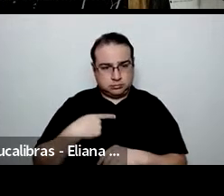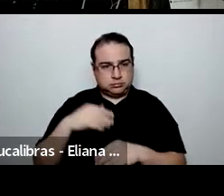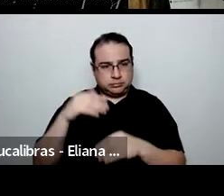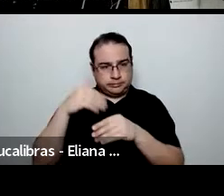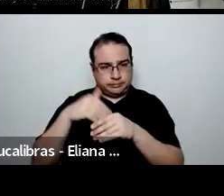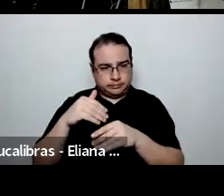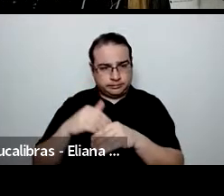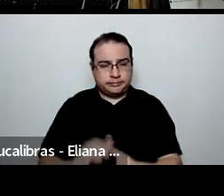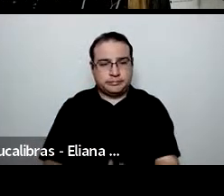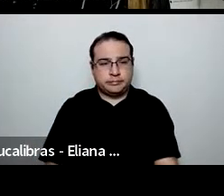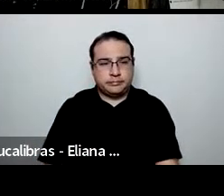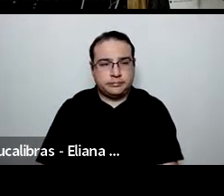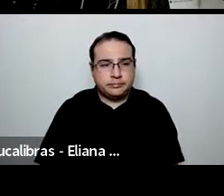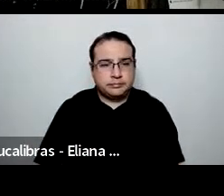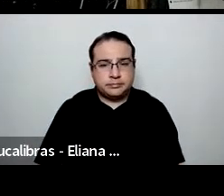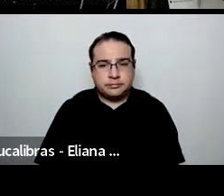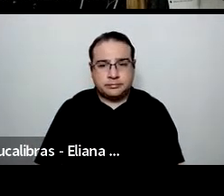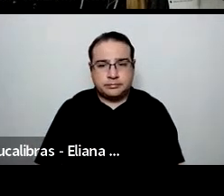eleitoral